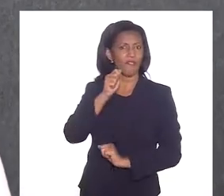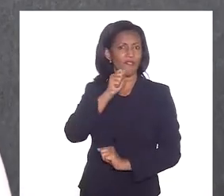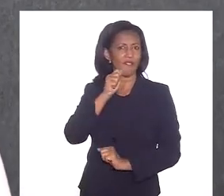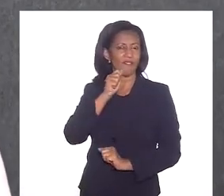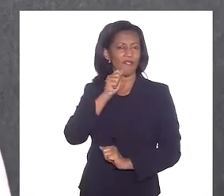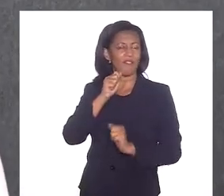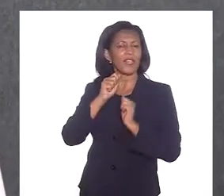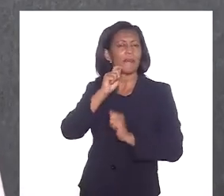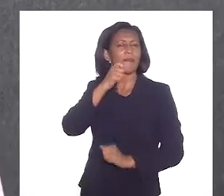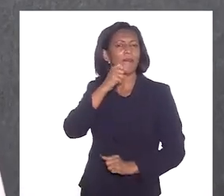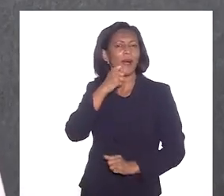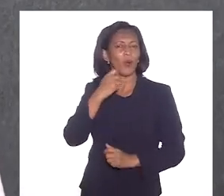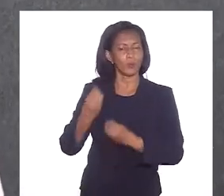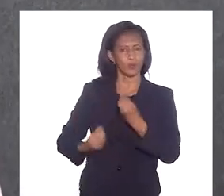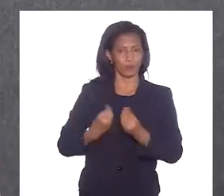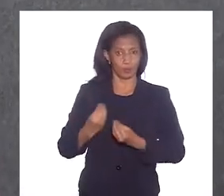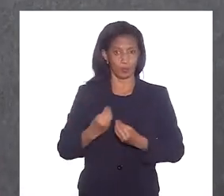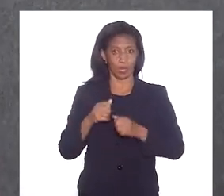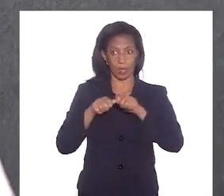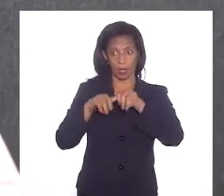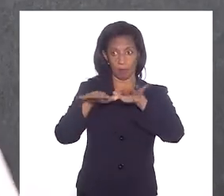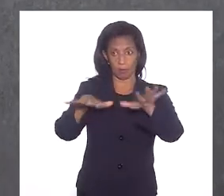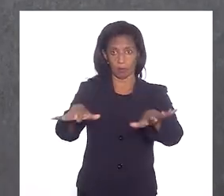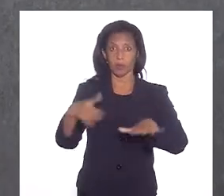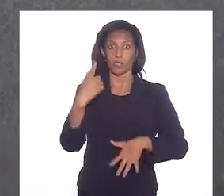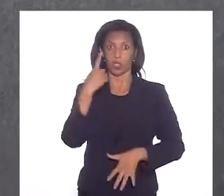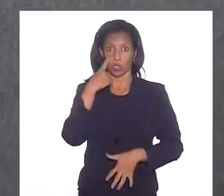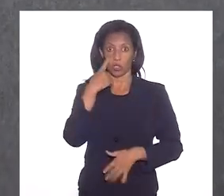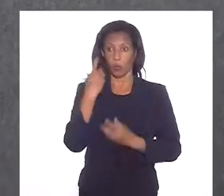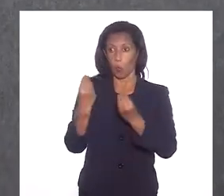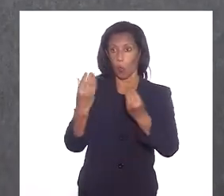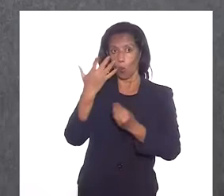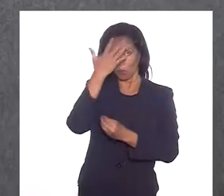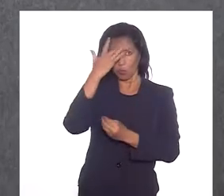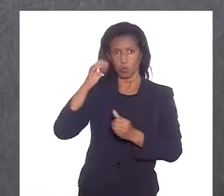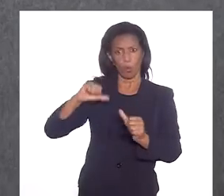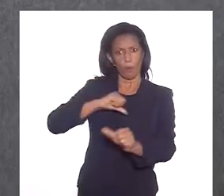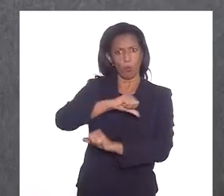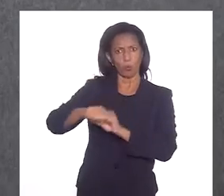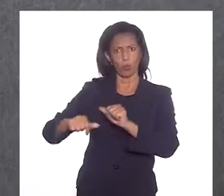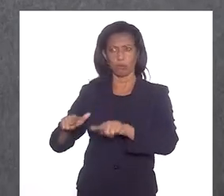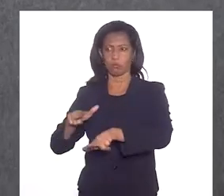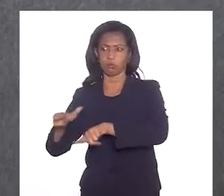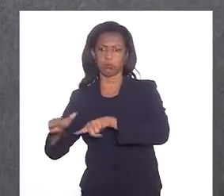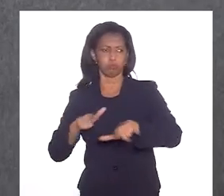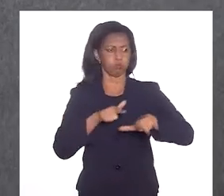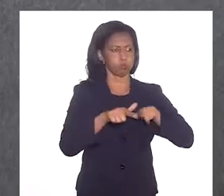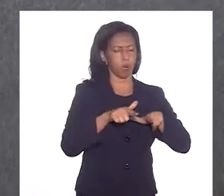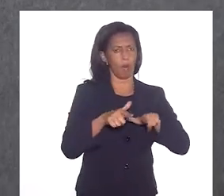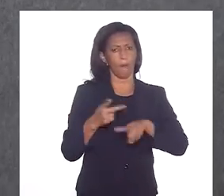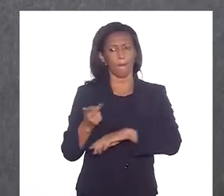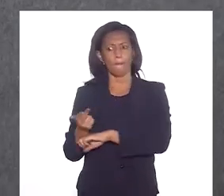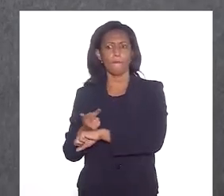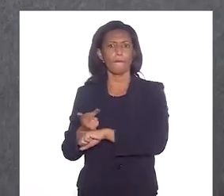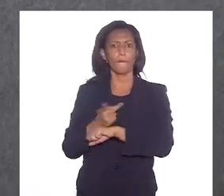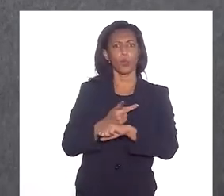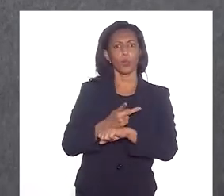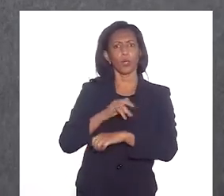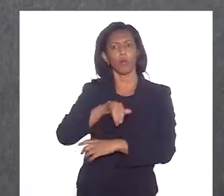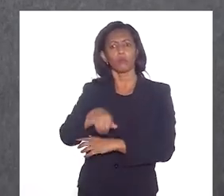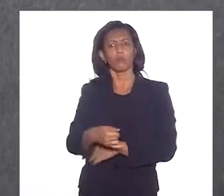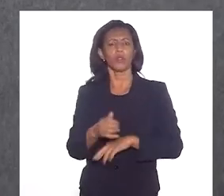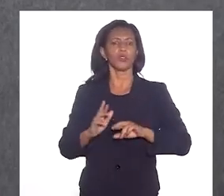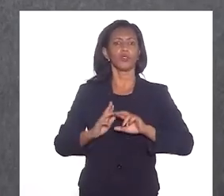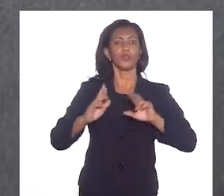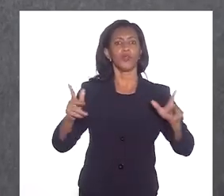com a Flávia. Flávia, durante a pandemia a gente viu muita gente mudando de área, né? Buscando uma alternativa a esse